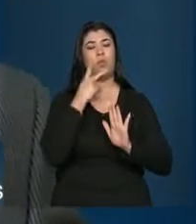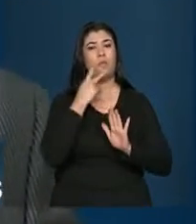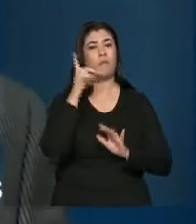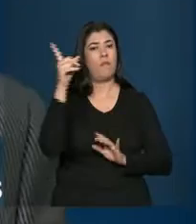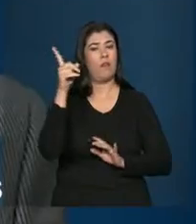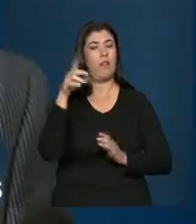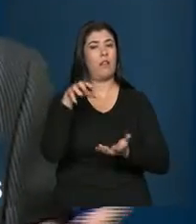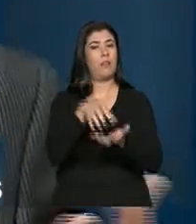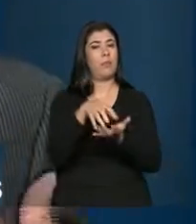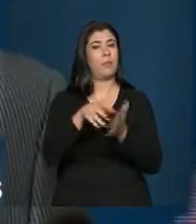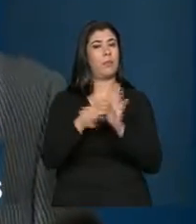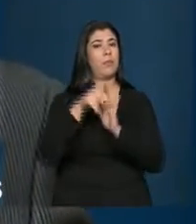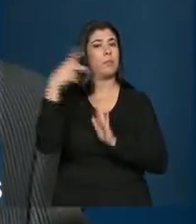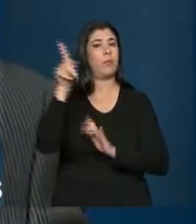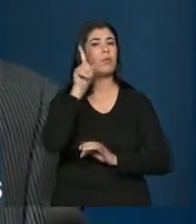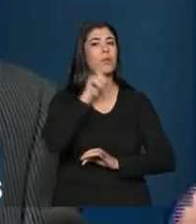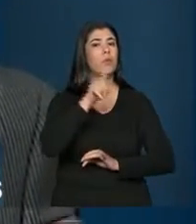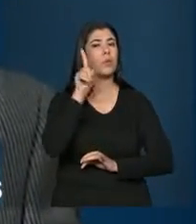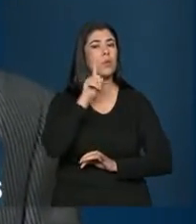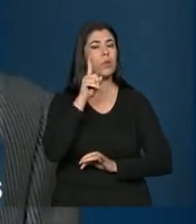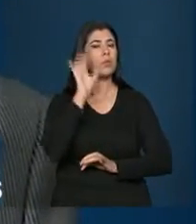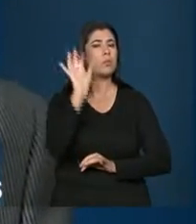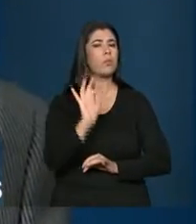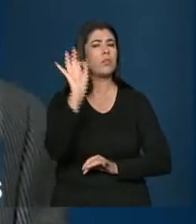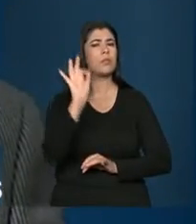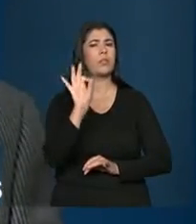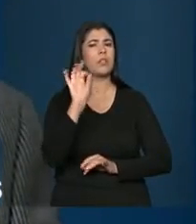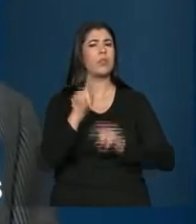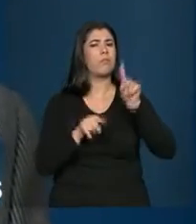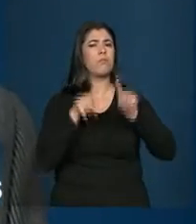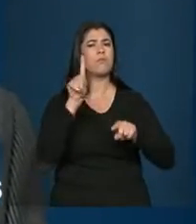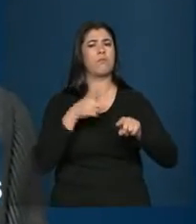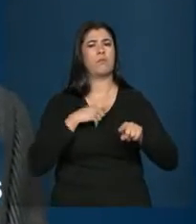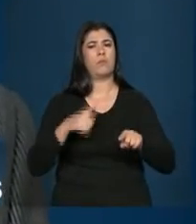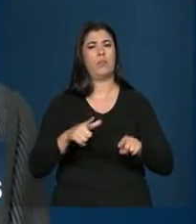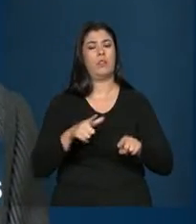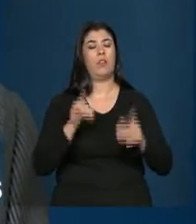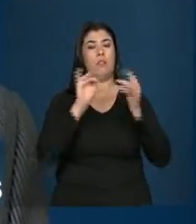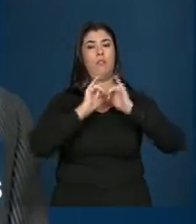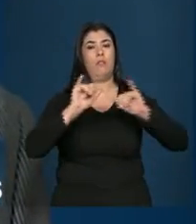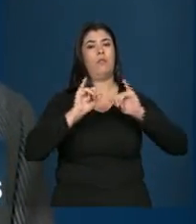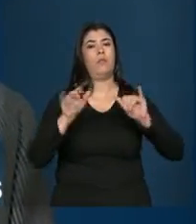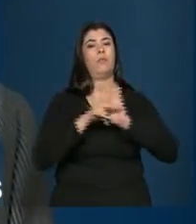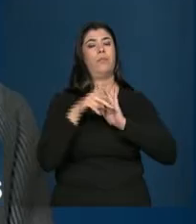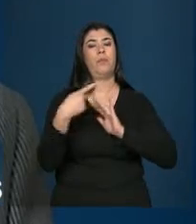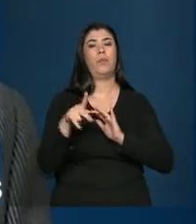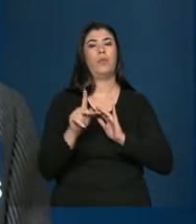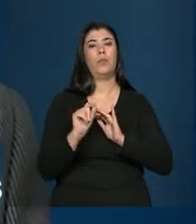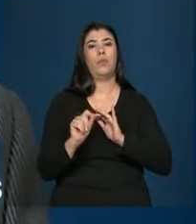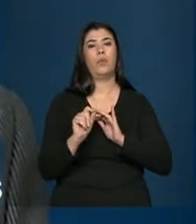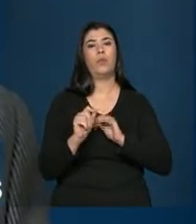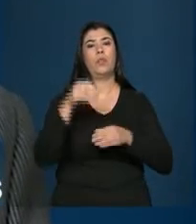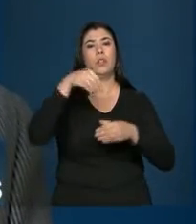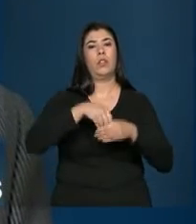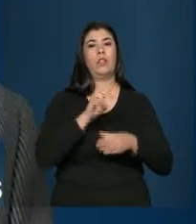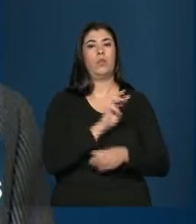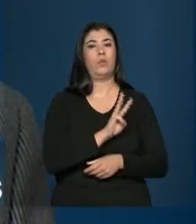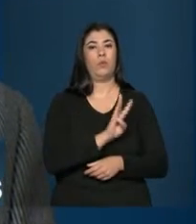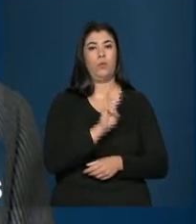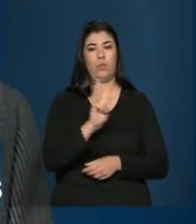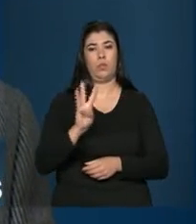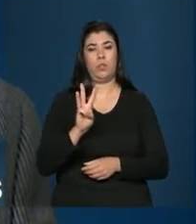20 milhões, segundo estimativas, porque não muda tanto. Né? Os dados estão no